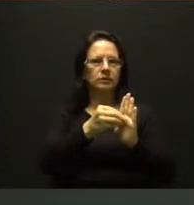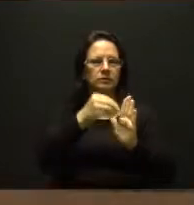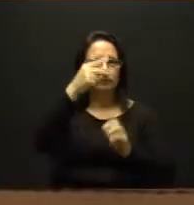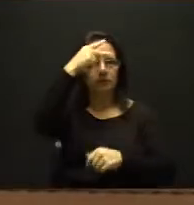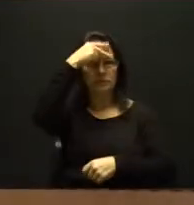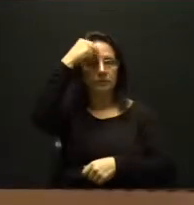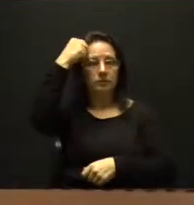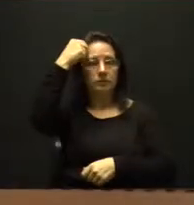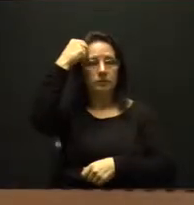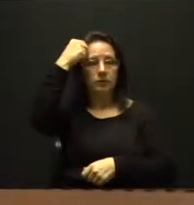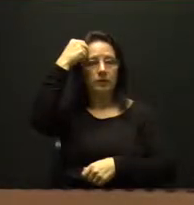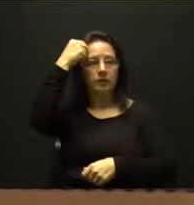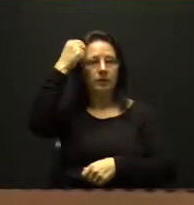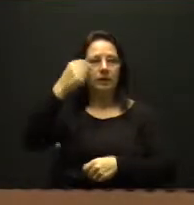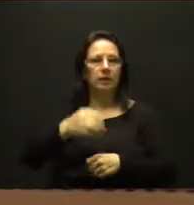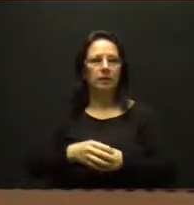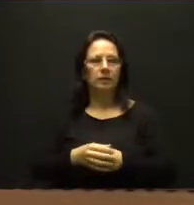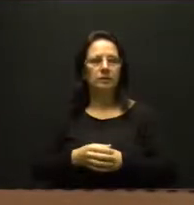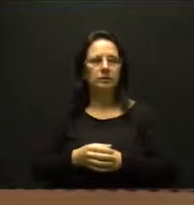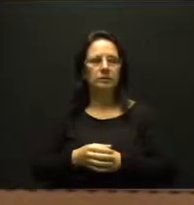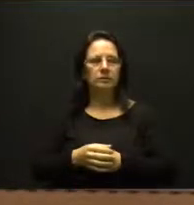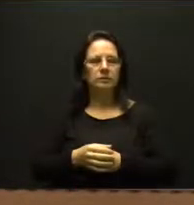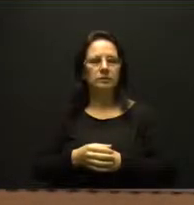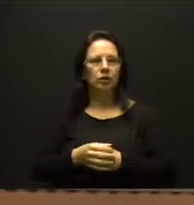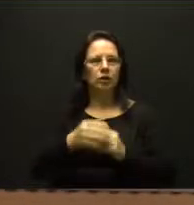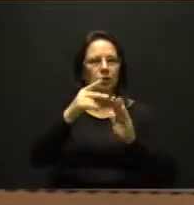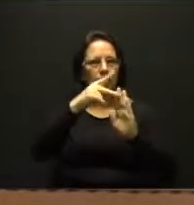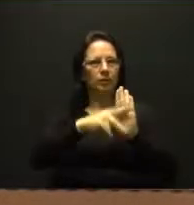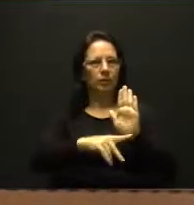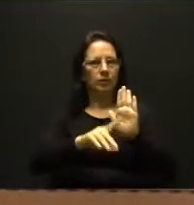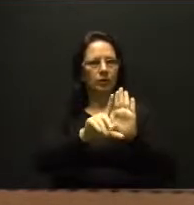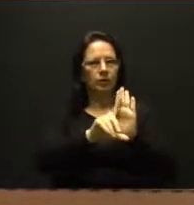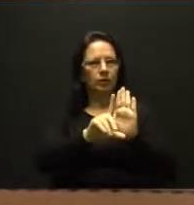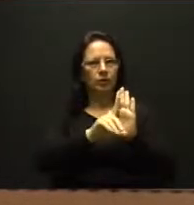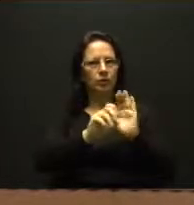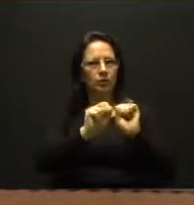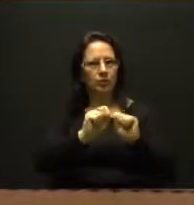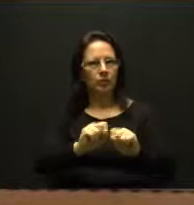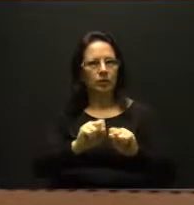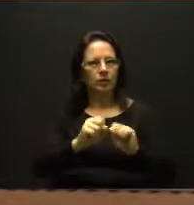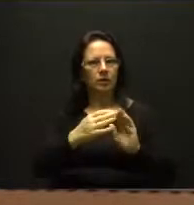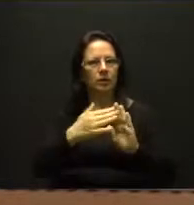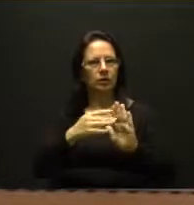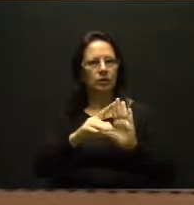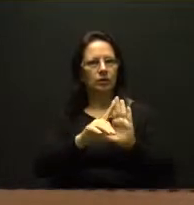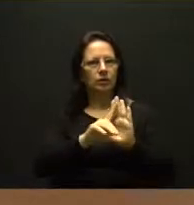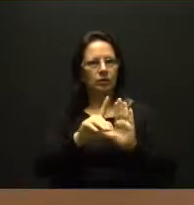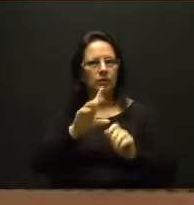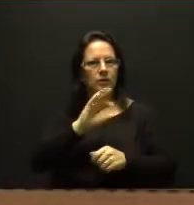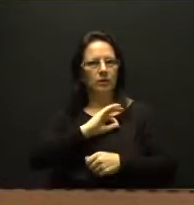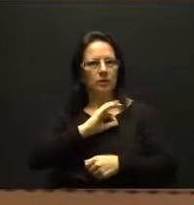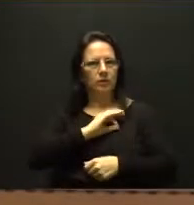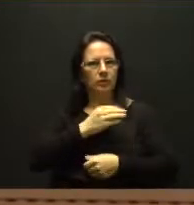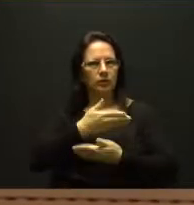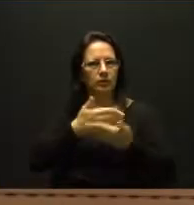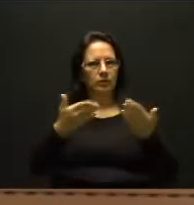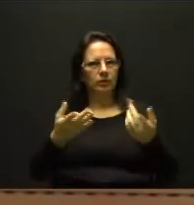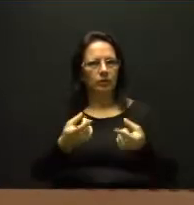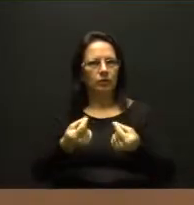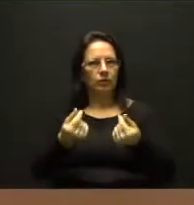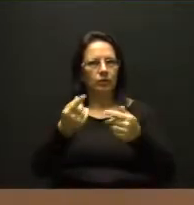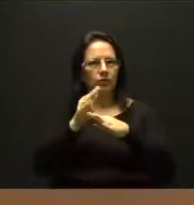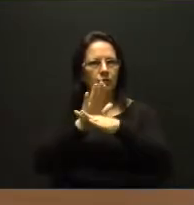excelentíssimo senhor prefeito municipal projeto de lei que autoriza o poder executivo a conceder auxílio financeiro